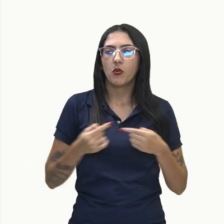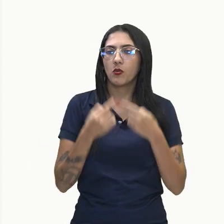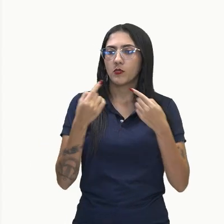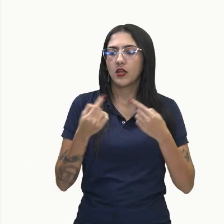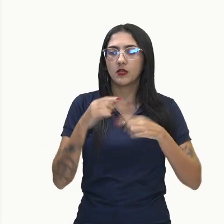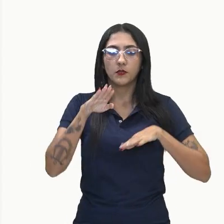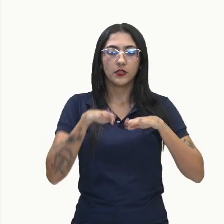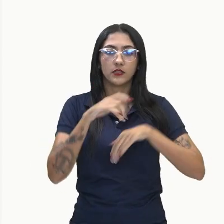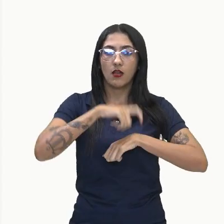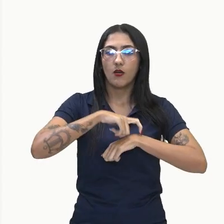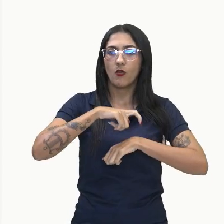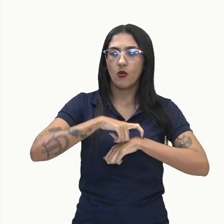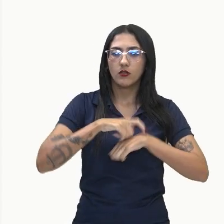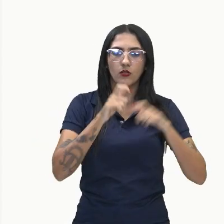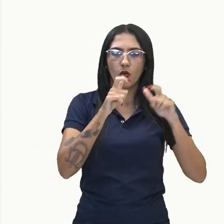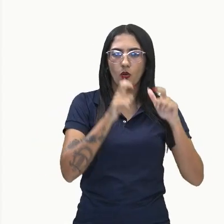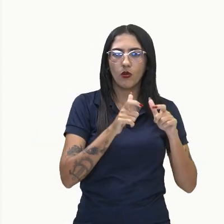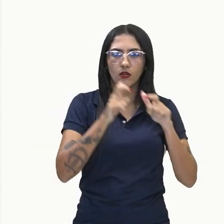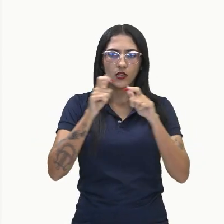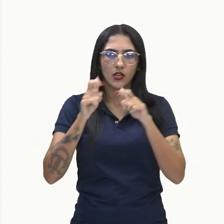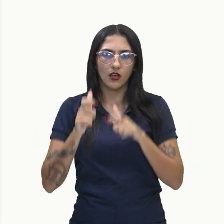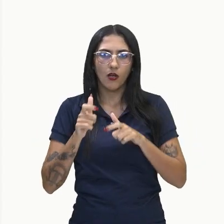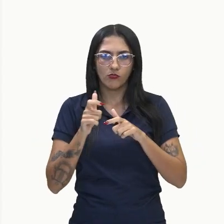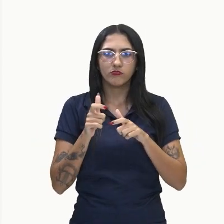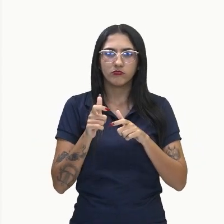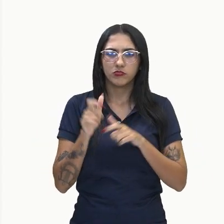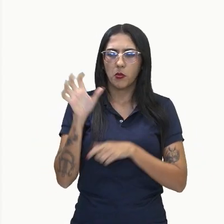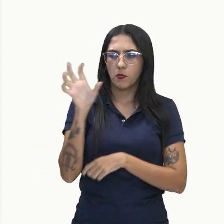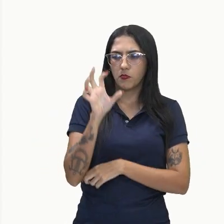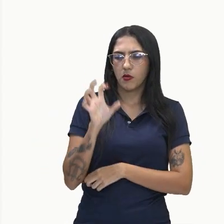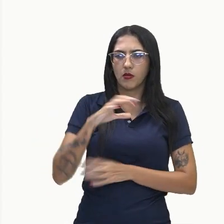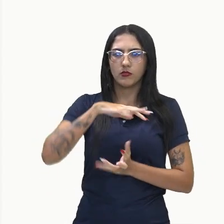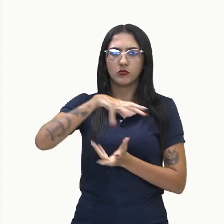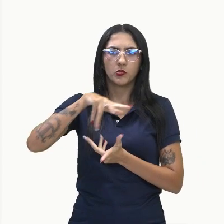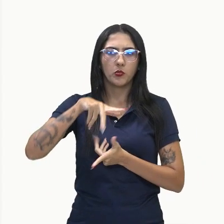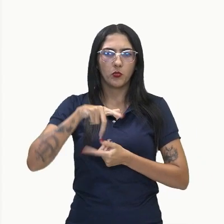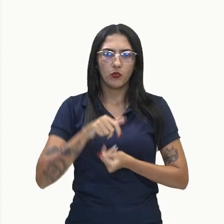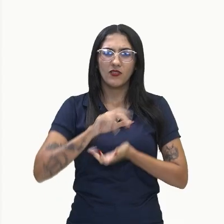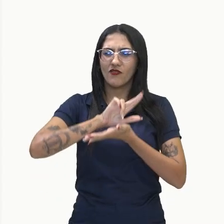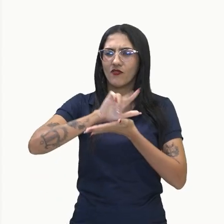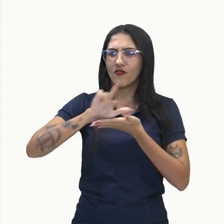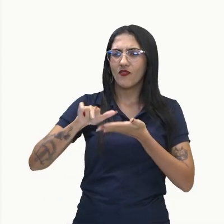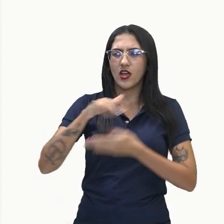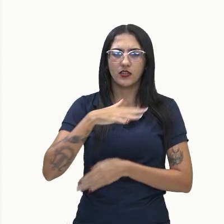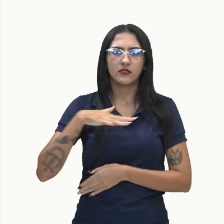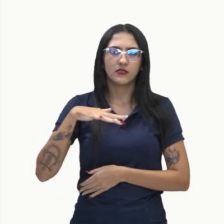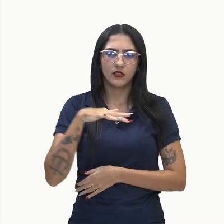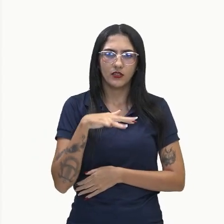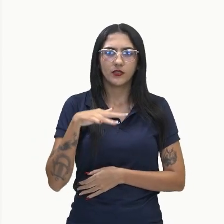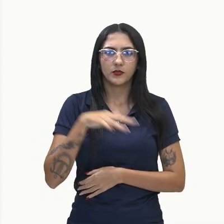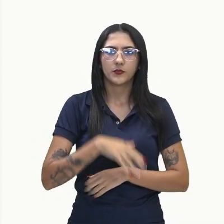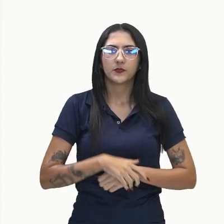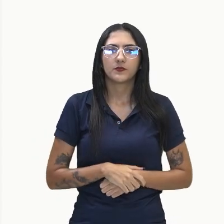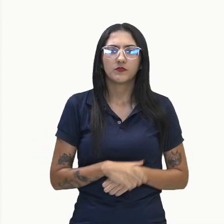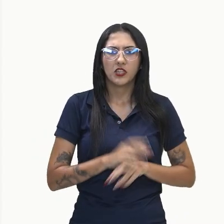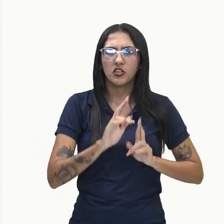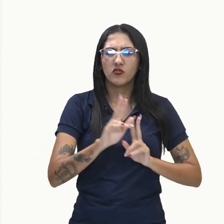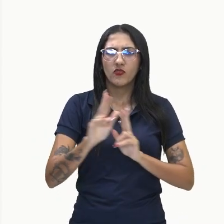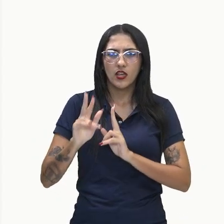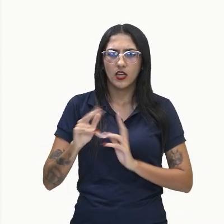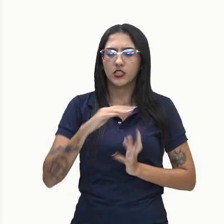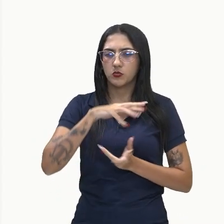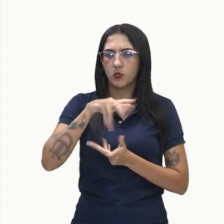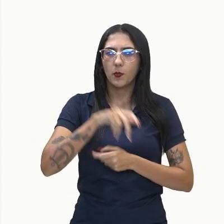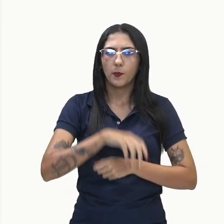hora local em cada um dos lugares, em diferentes regiões do nosso planeta, em diferentes regiões da